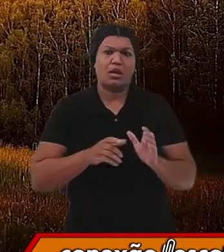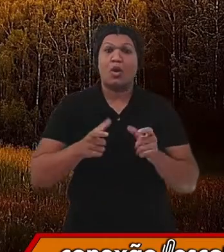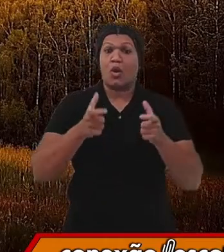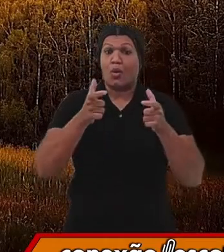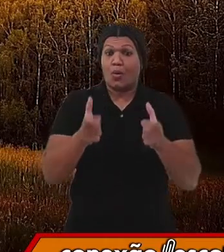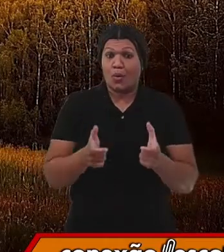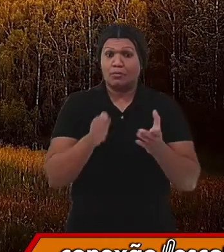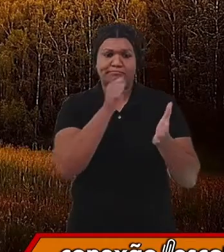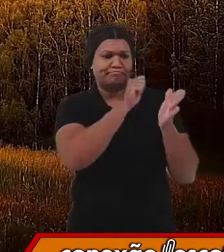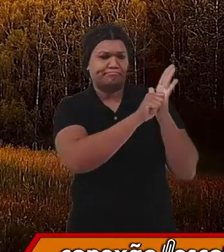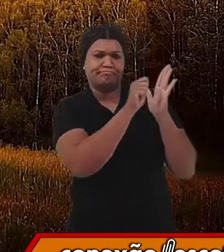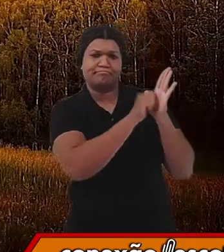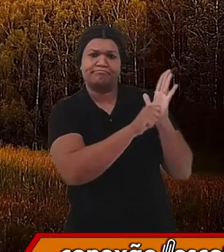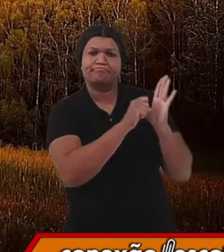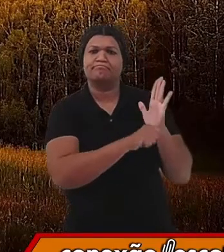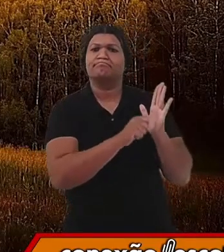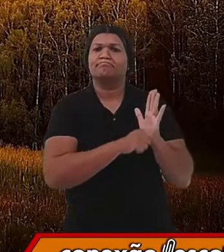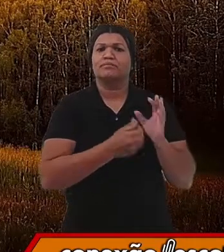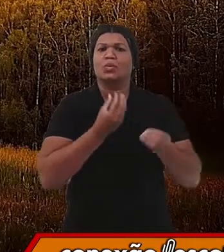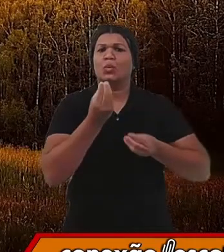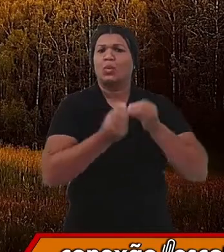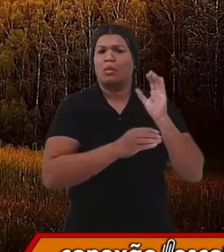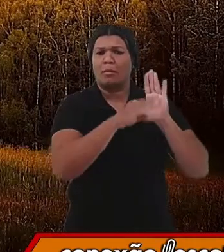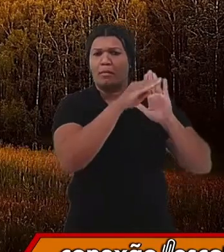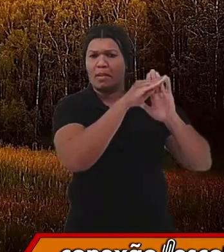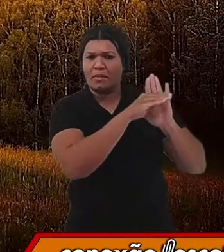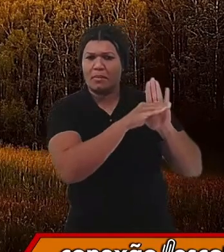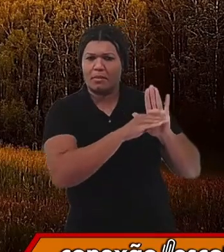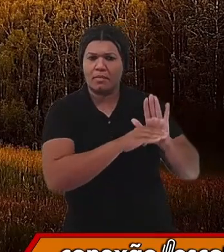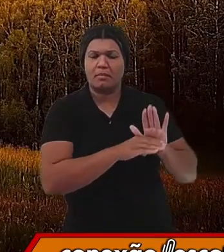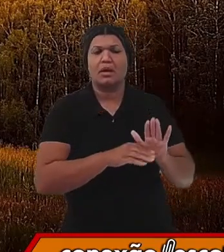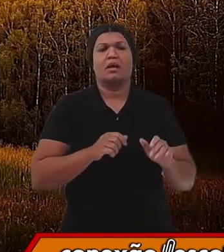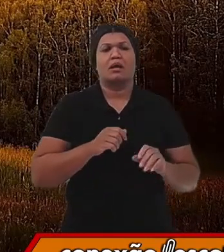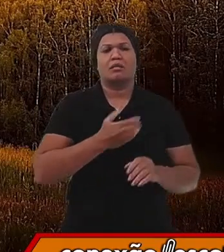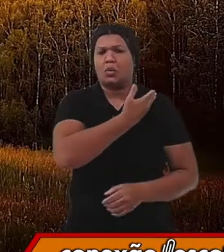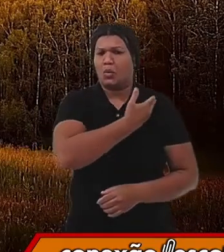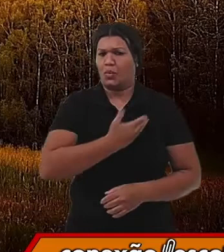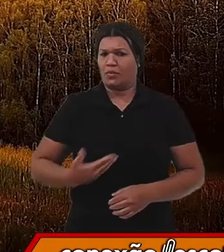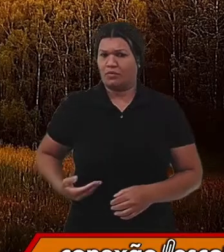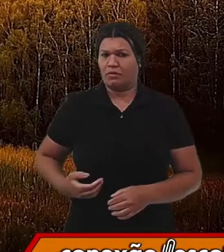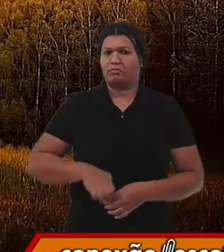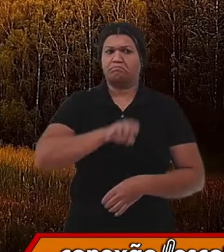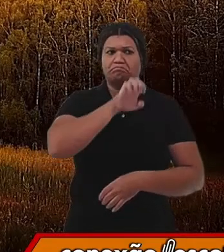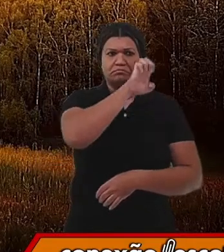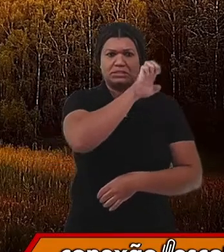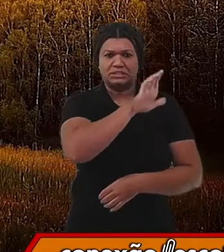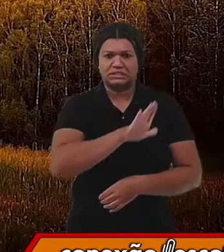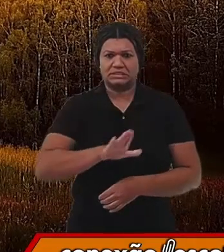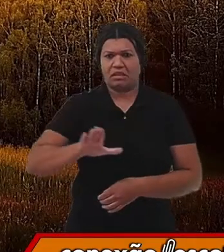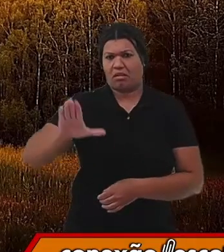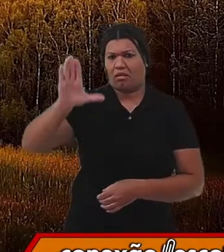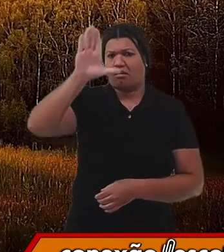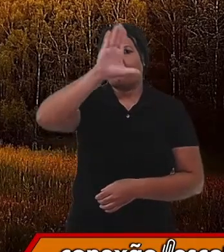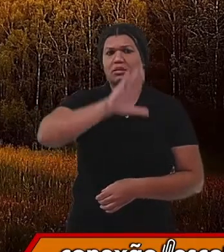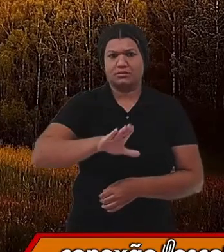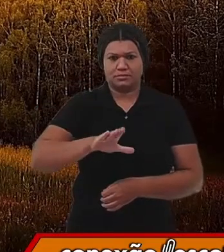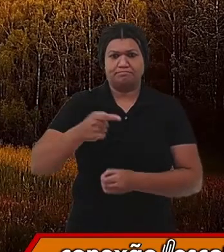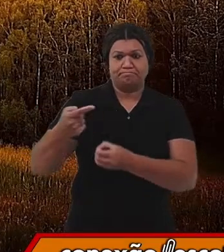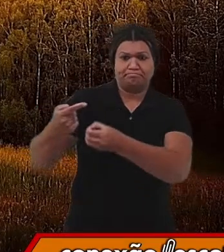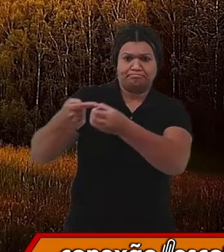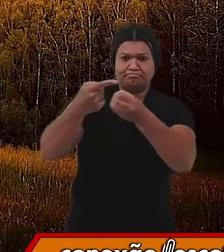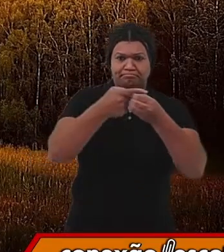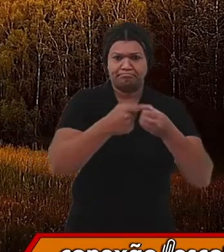está descrito os parâmetros de governo dos nossos estados, municípios e do Brasil